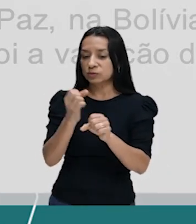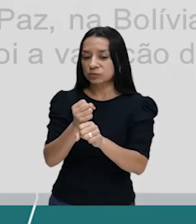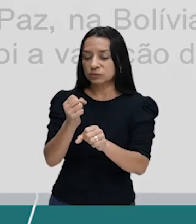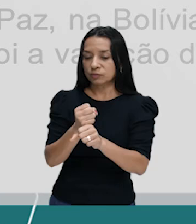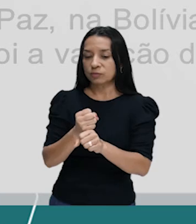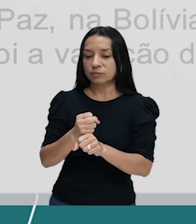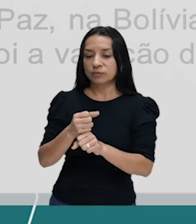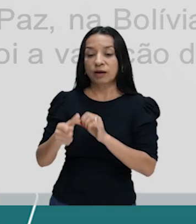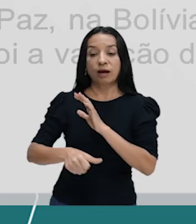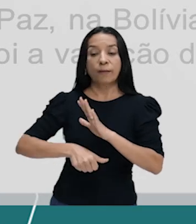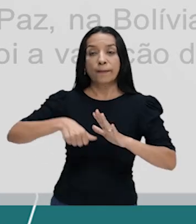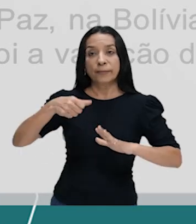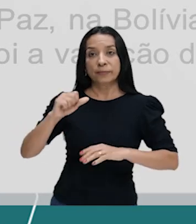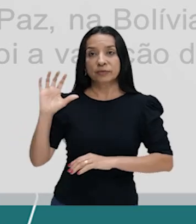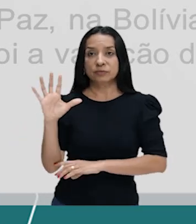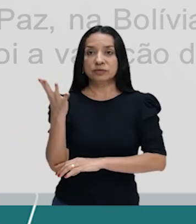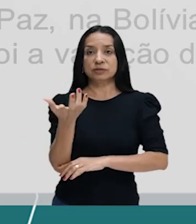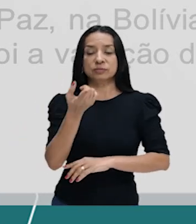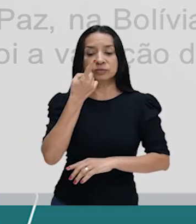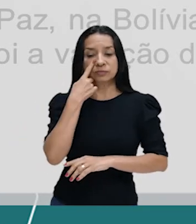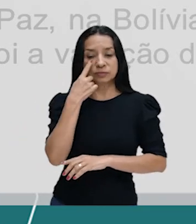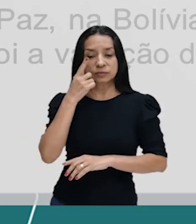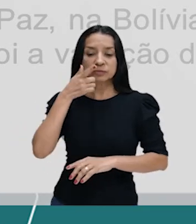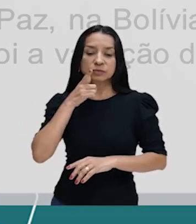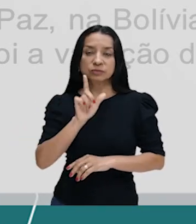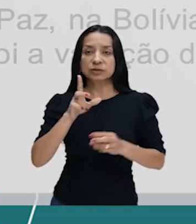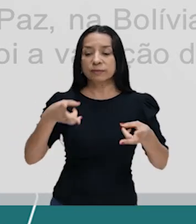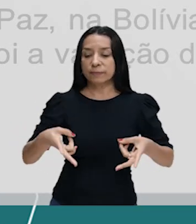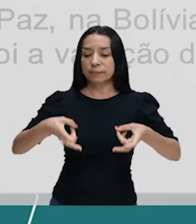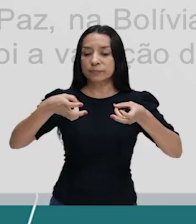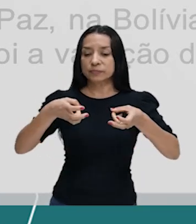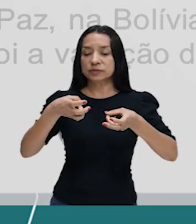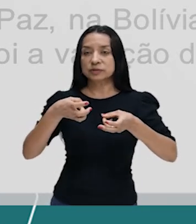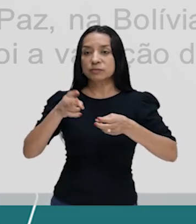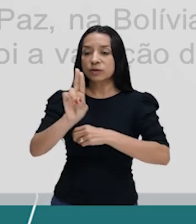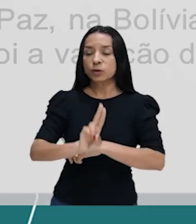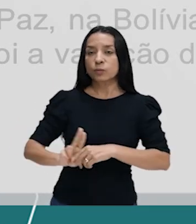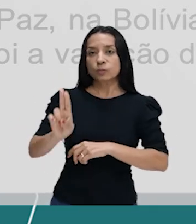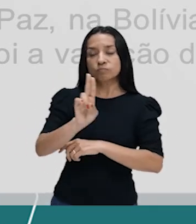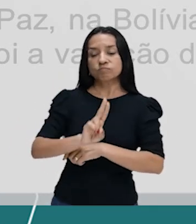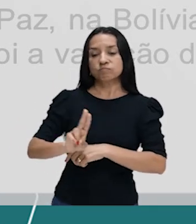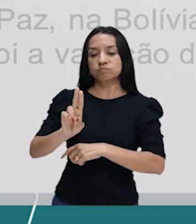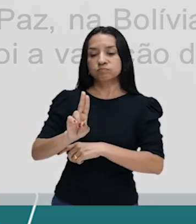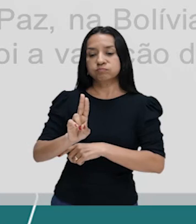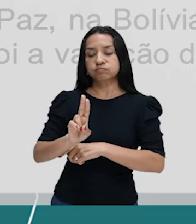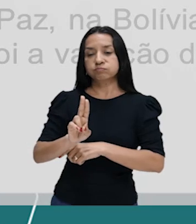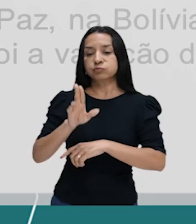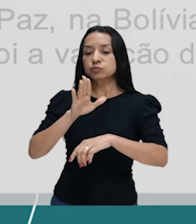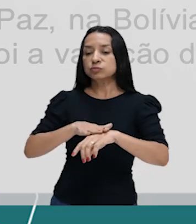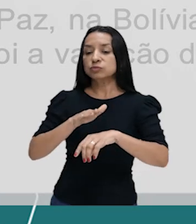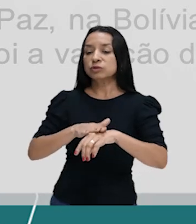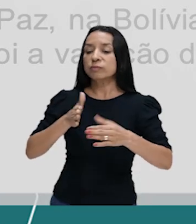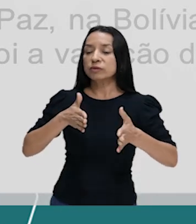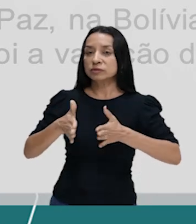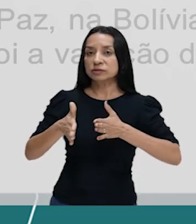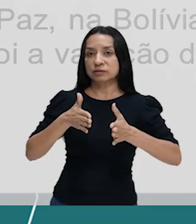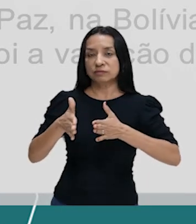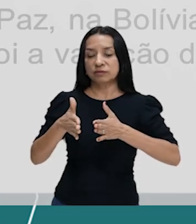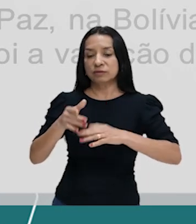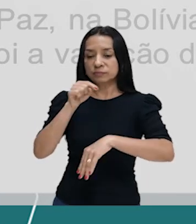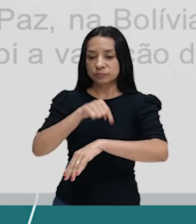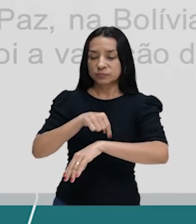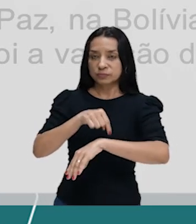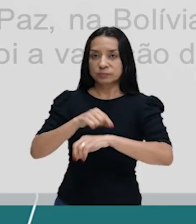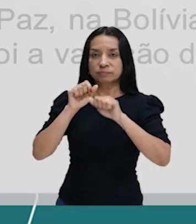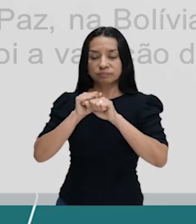situação que nós estamos vendo, até para que a gente consiga perceber o uso, né, dos chamados intervalos. E neste